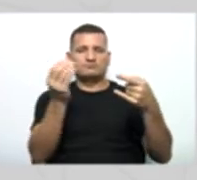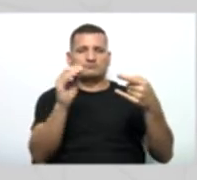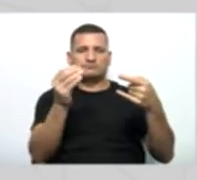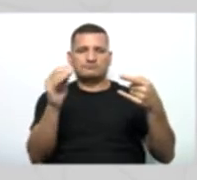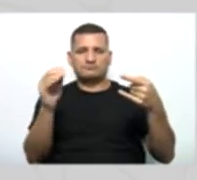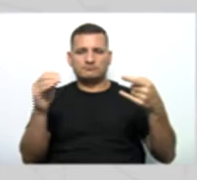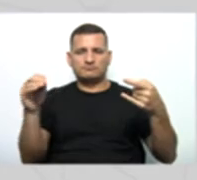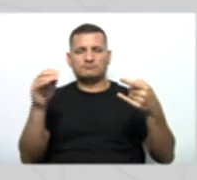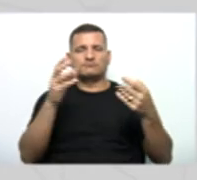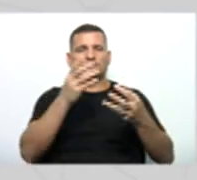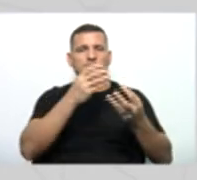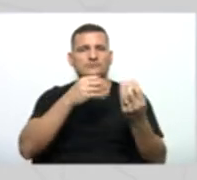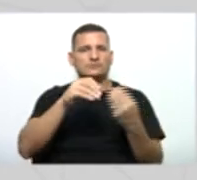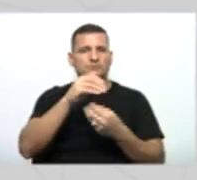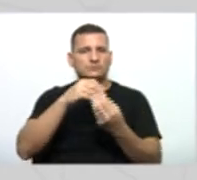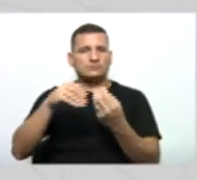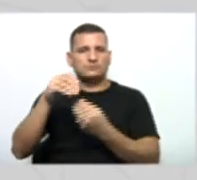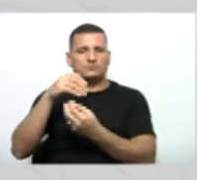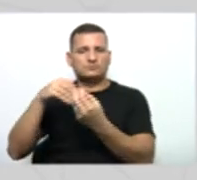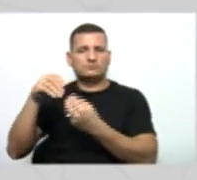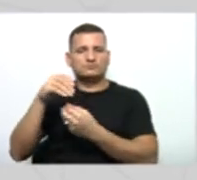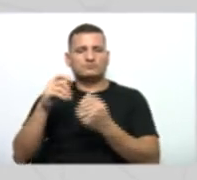armazenam